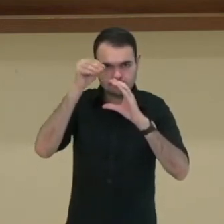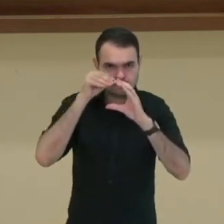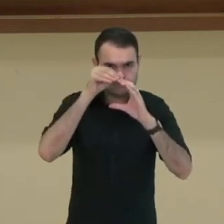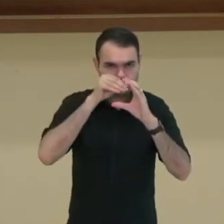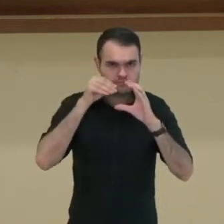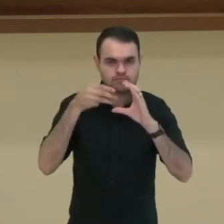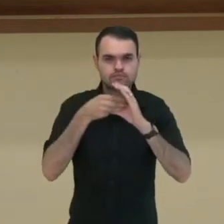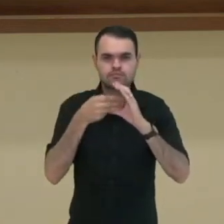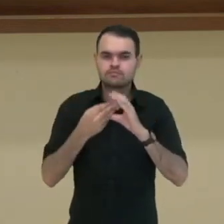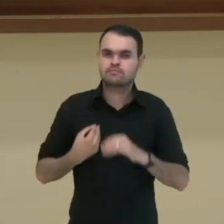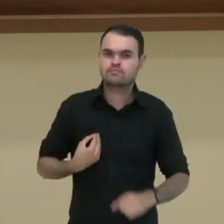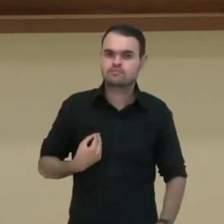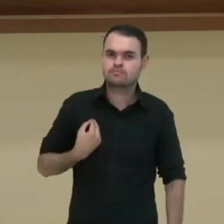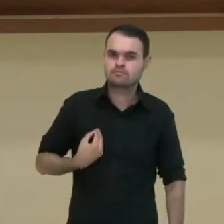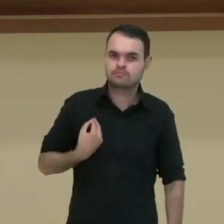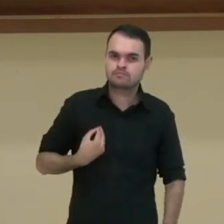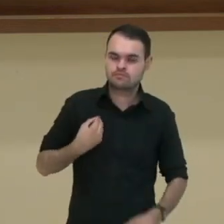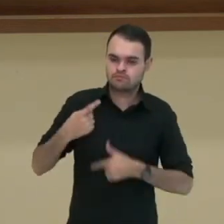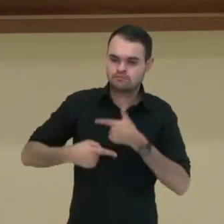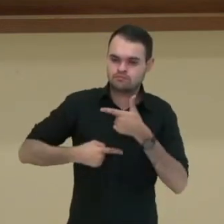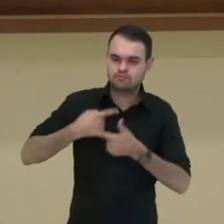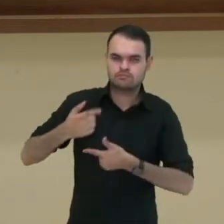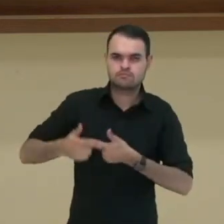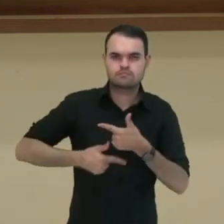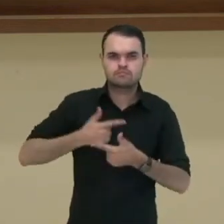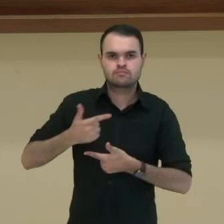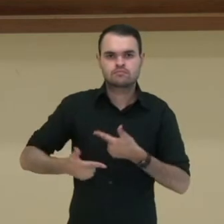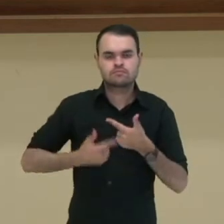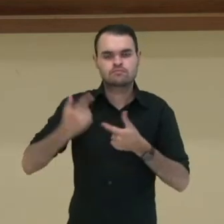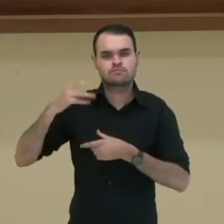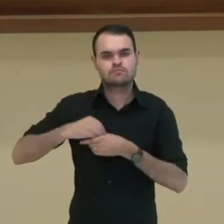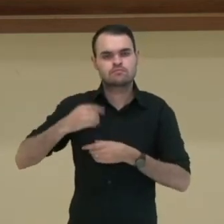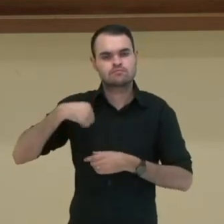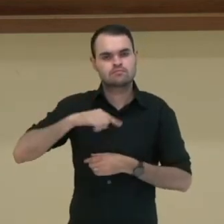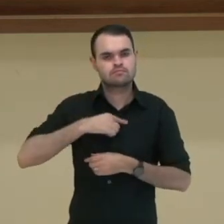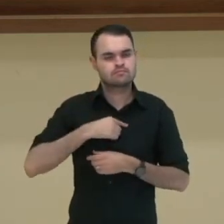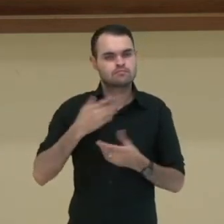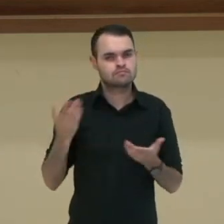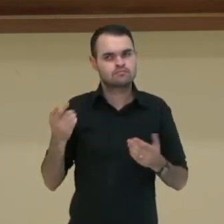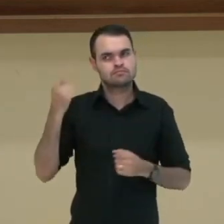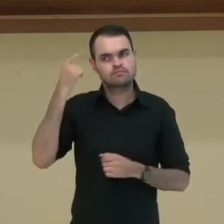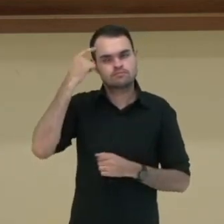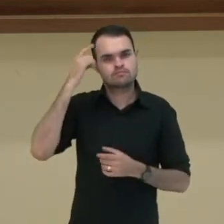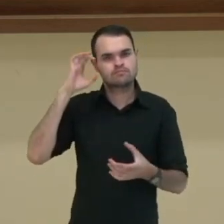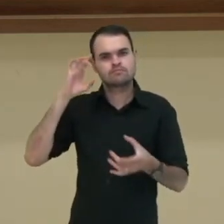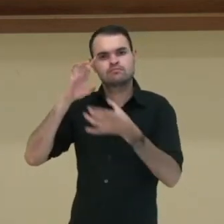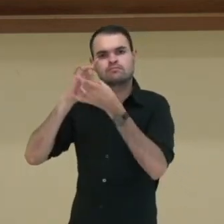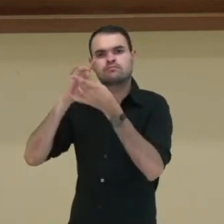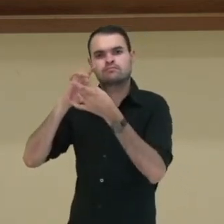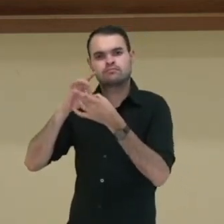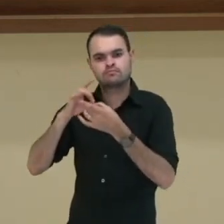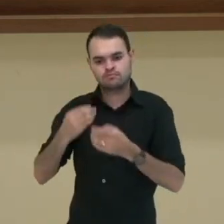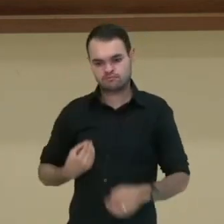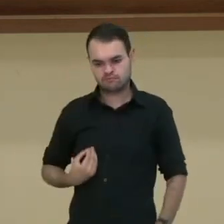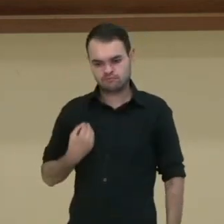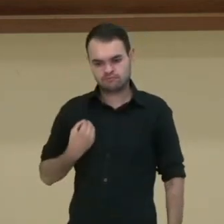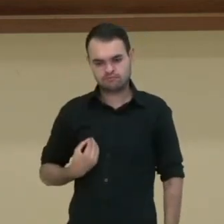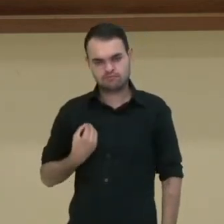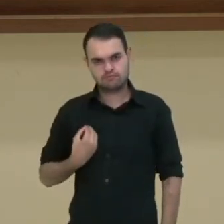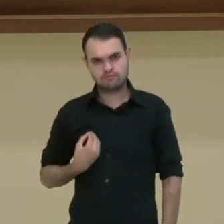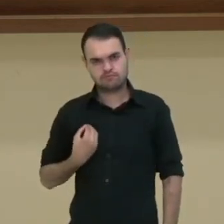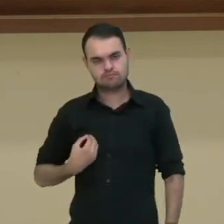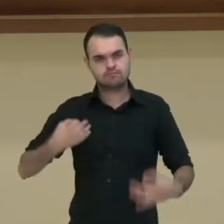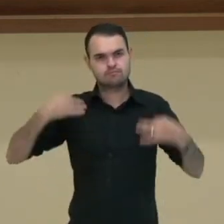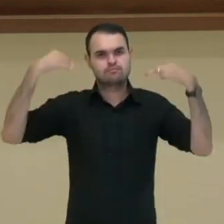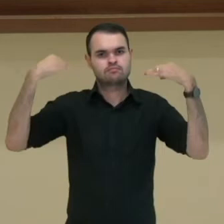as células vivas trabalhando em nosso favor. Logo, a nossa vitalidade vai estar garantida, né? Porque